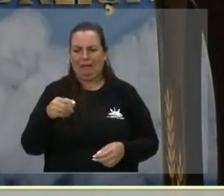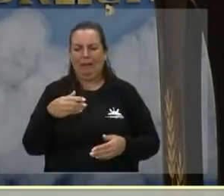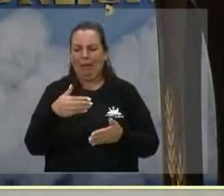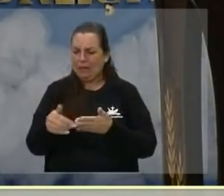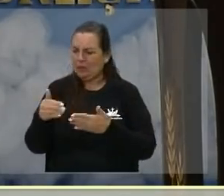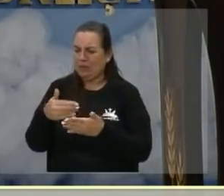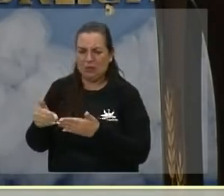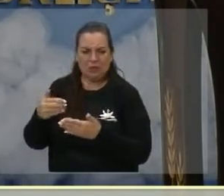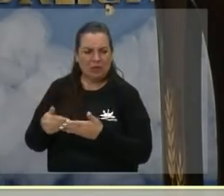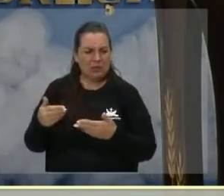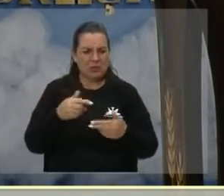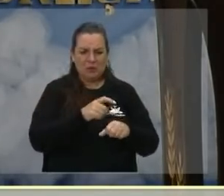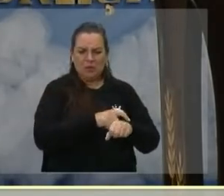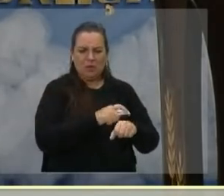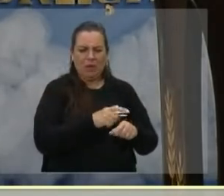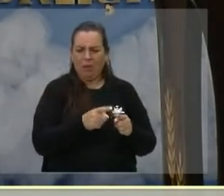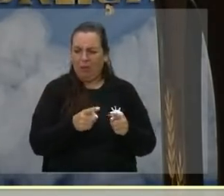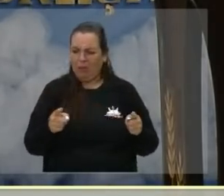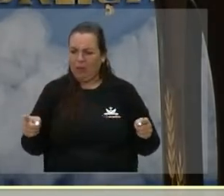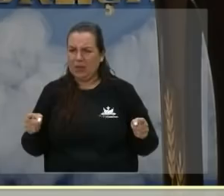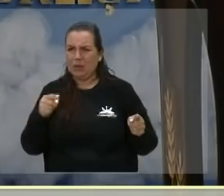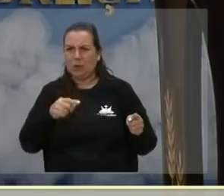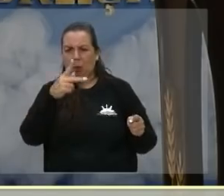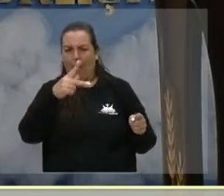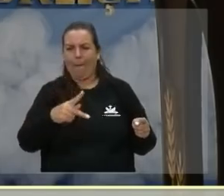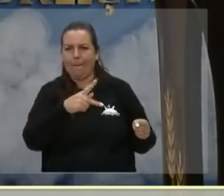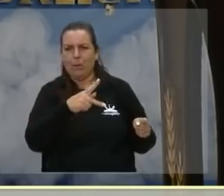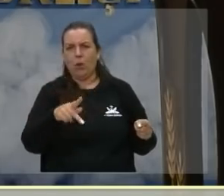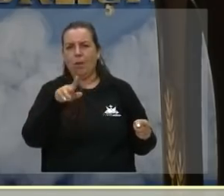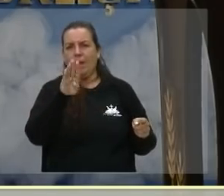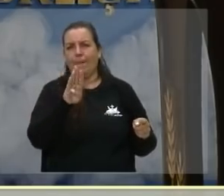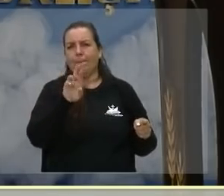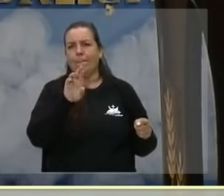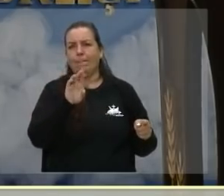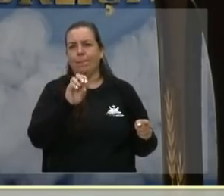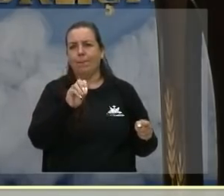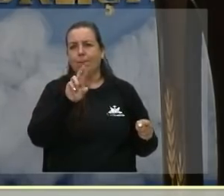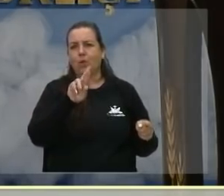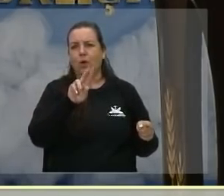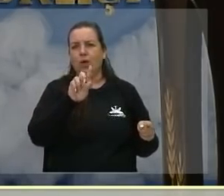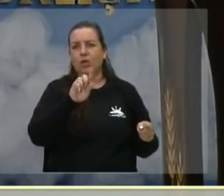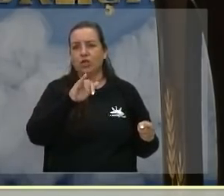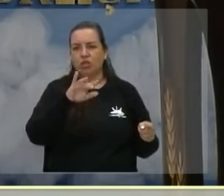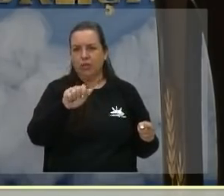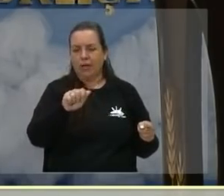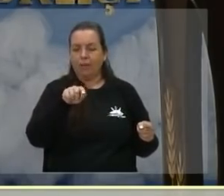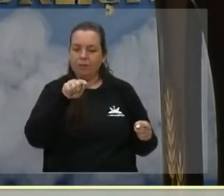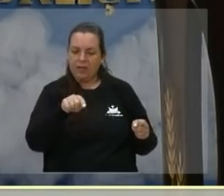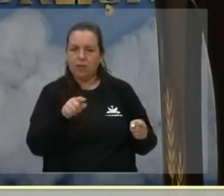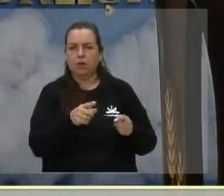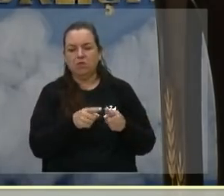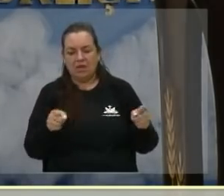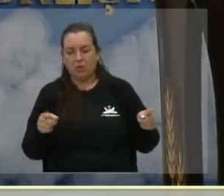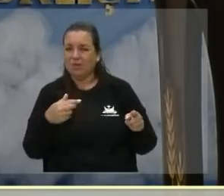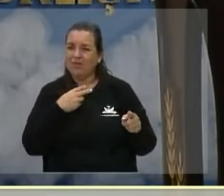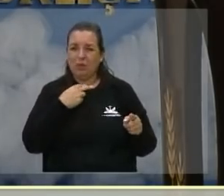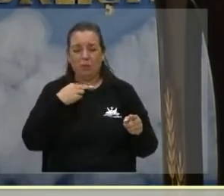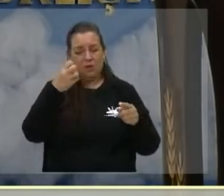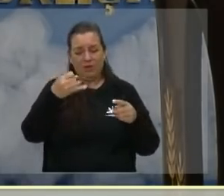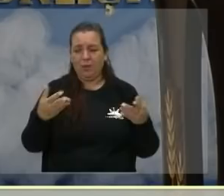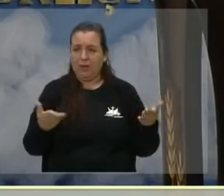fui no período do papa bórgia não posso entrar nisso isso é outra história